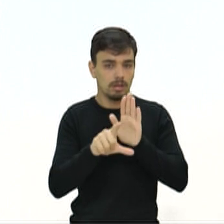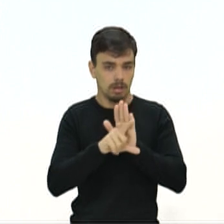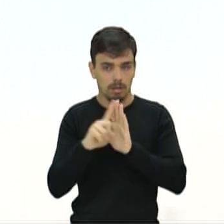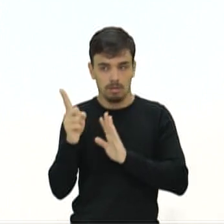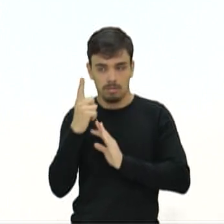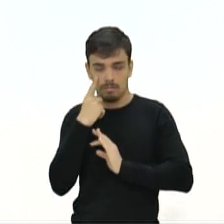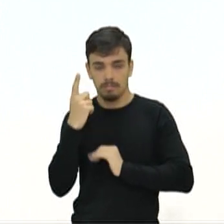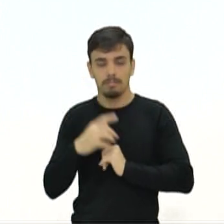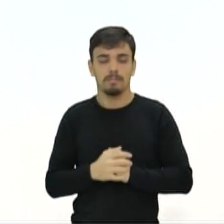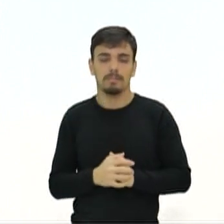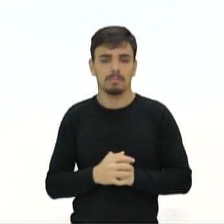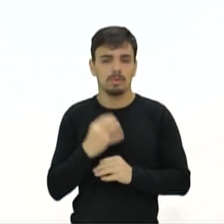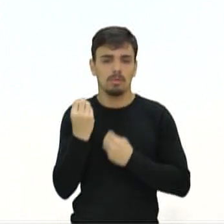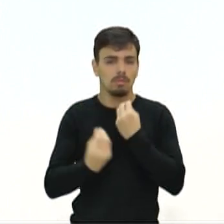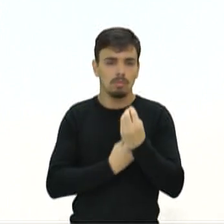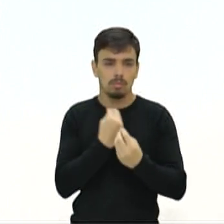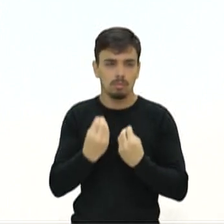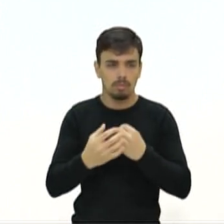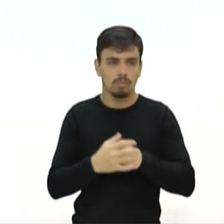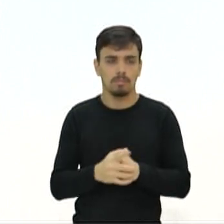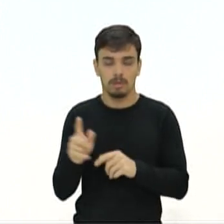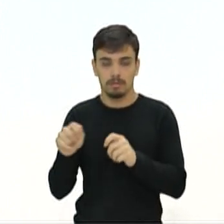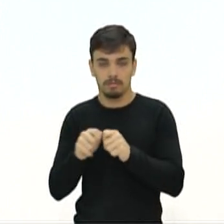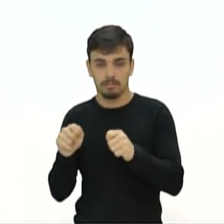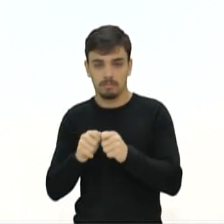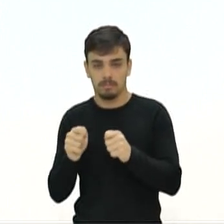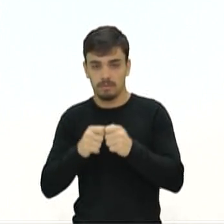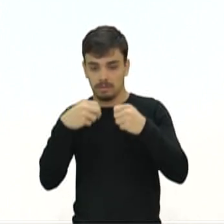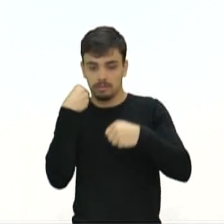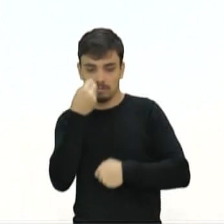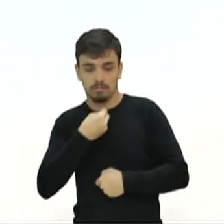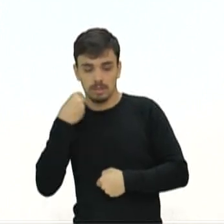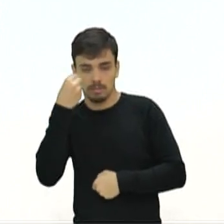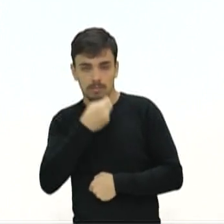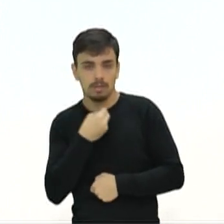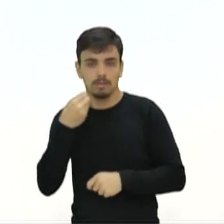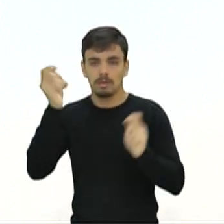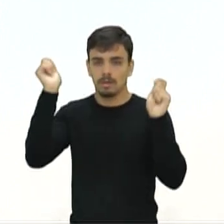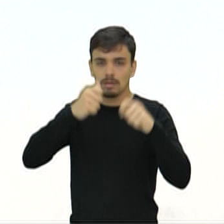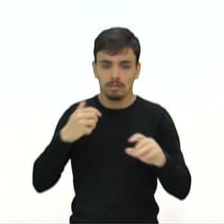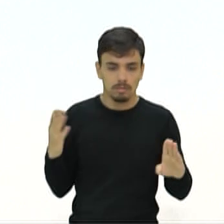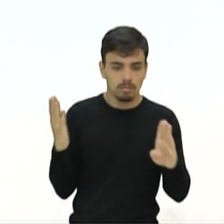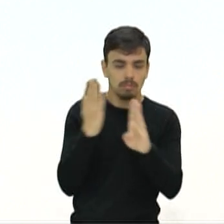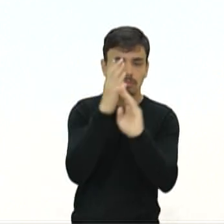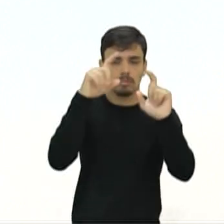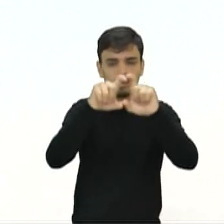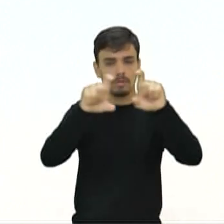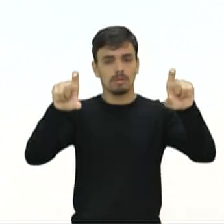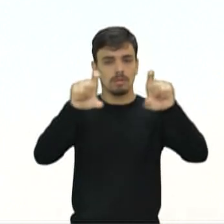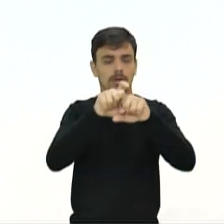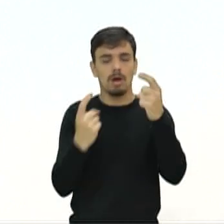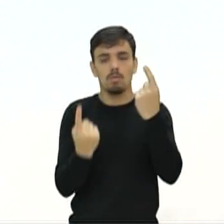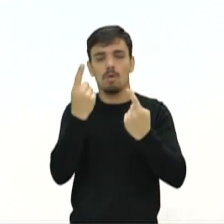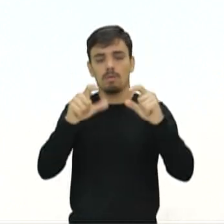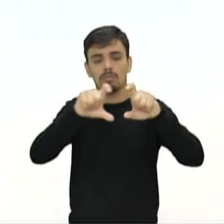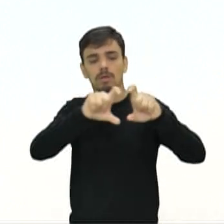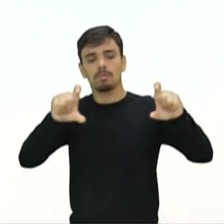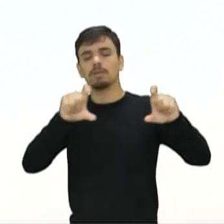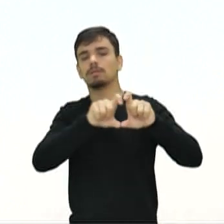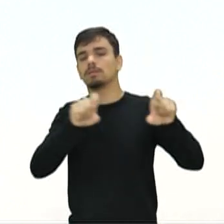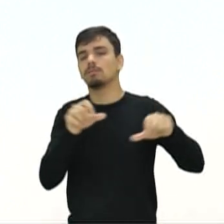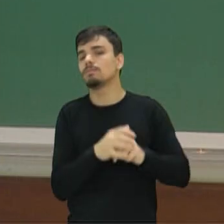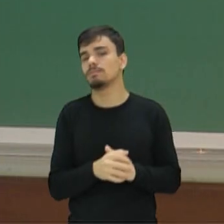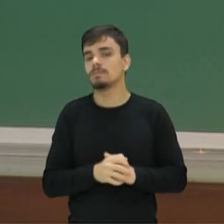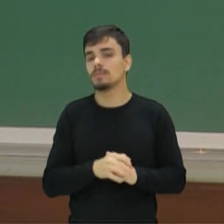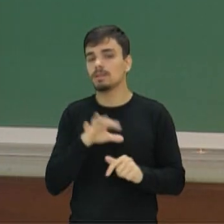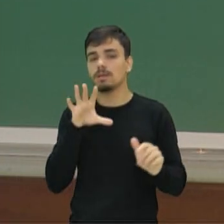que ele chegou? Pessoal, ele fez um experimento e ele conseguiu chegar numa equação. Que equação é essa? Se você pegar